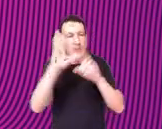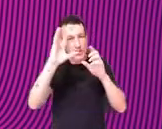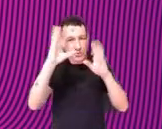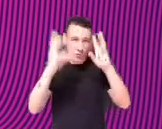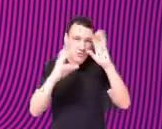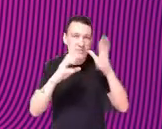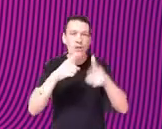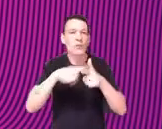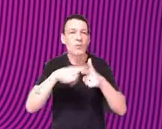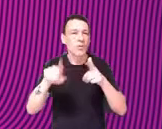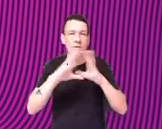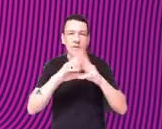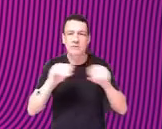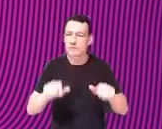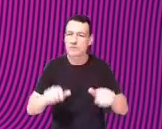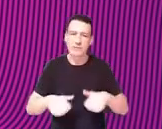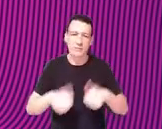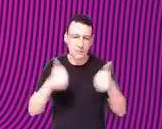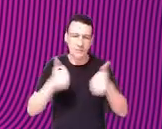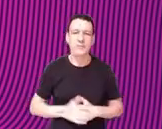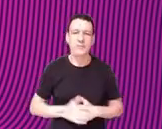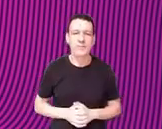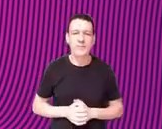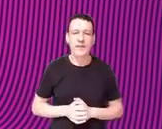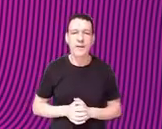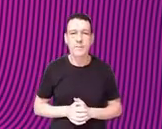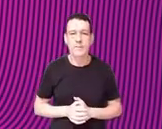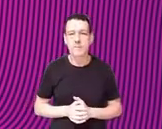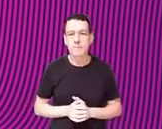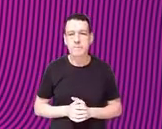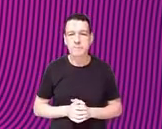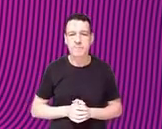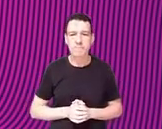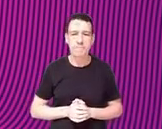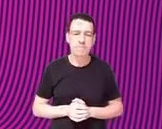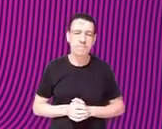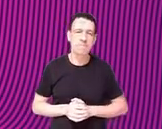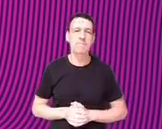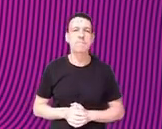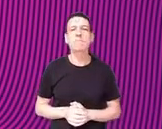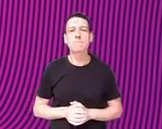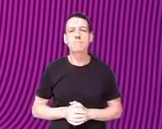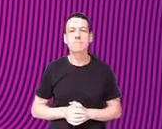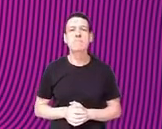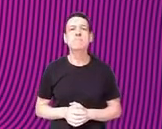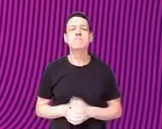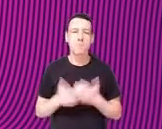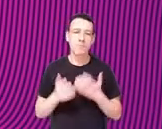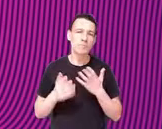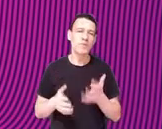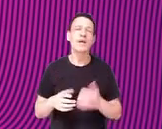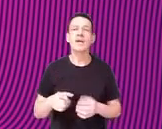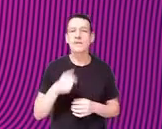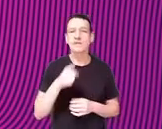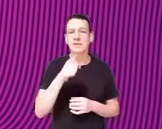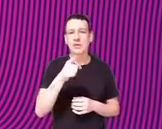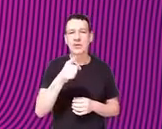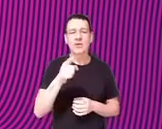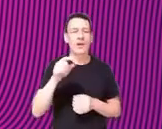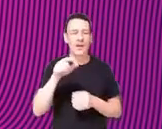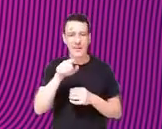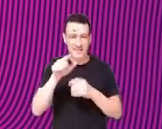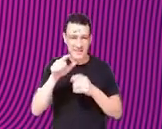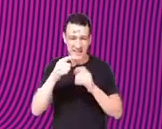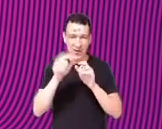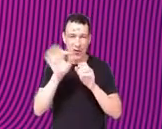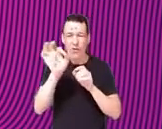direta entre aquilo que é o chamado Gini, o coeficiente de Gini. O coeficiente de Gini, no fundo, é um coeficiente que foi desenvolvido